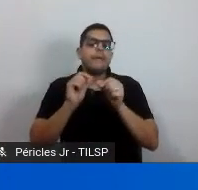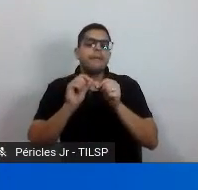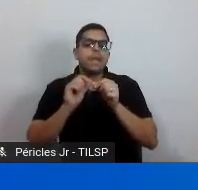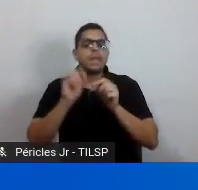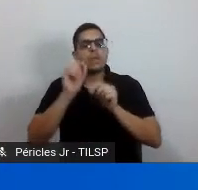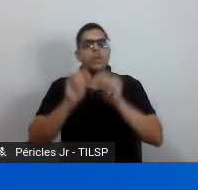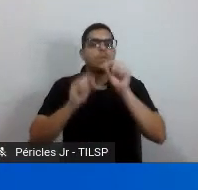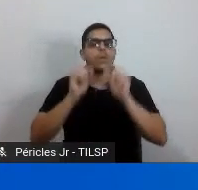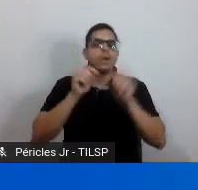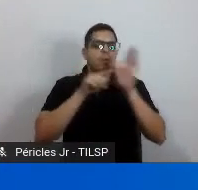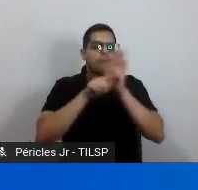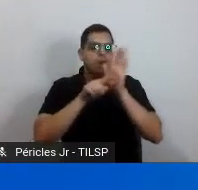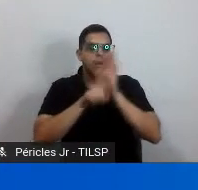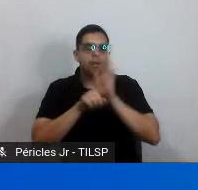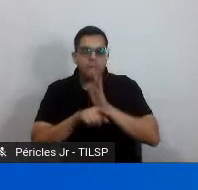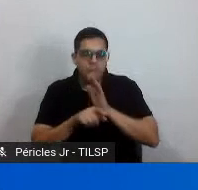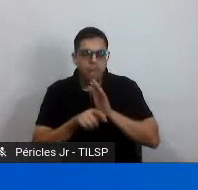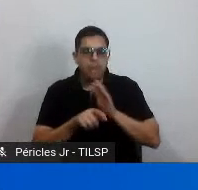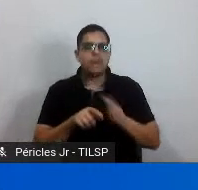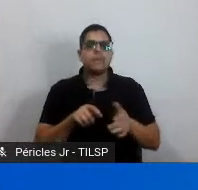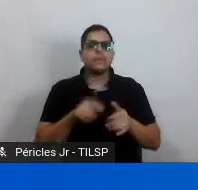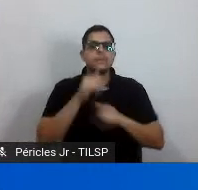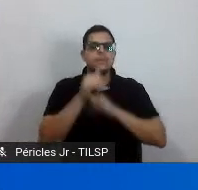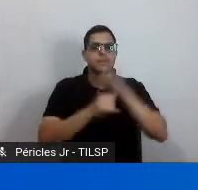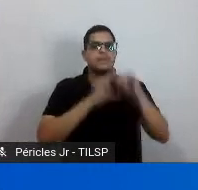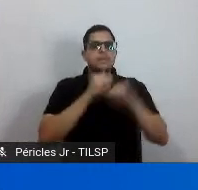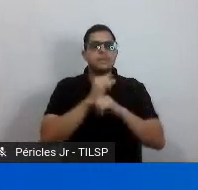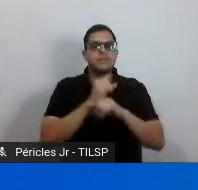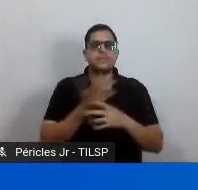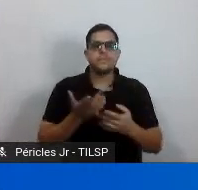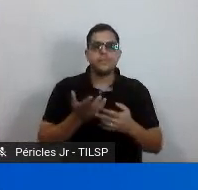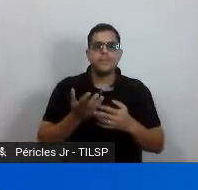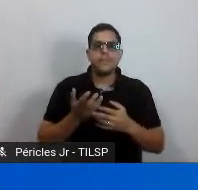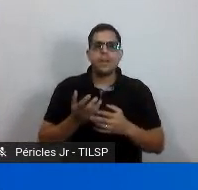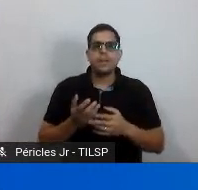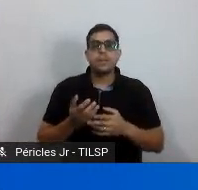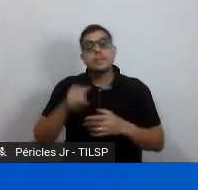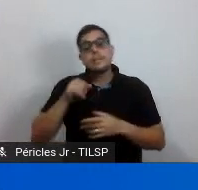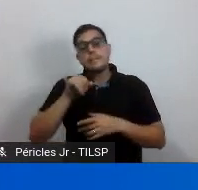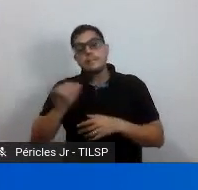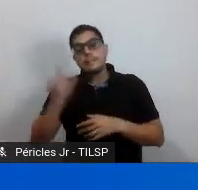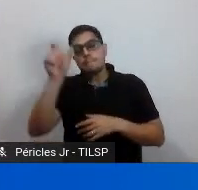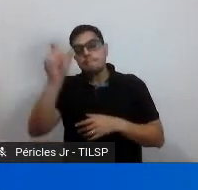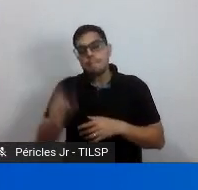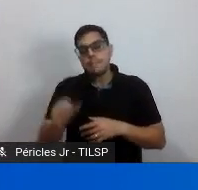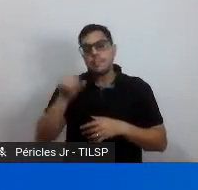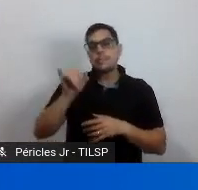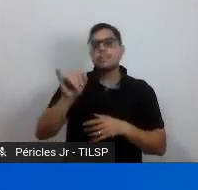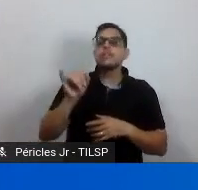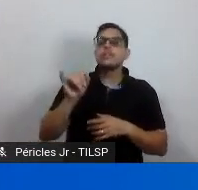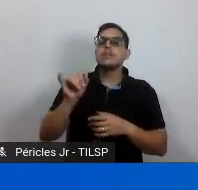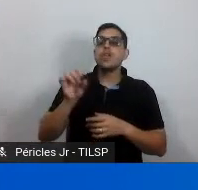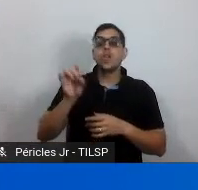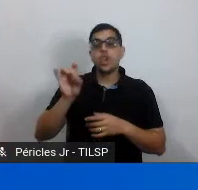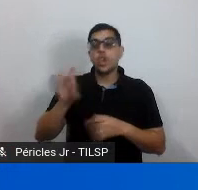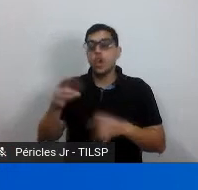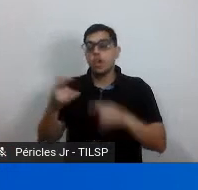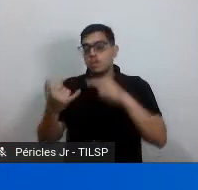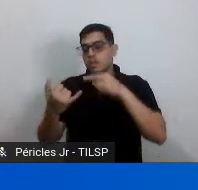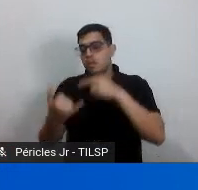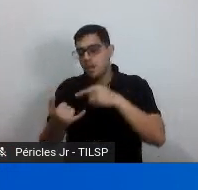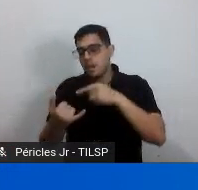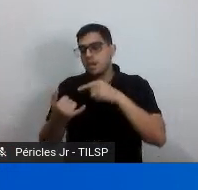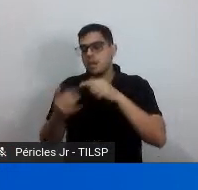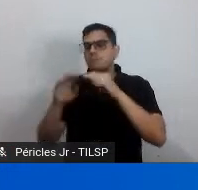né Tem digamos assim uma desvantagem em relação as que possuem computador né então o número de